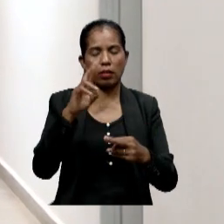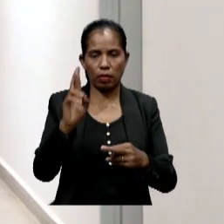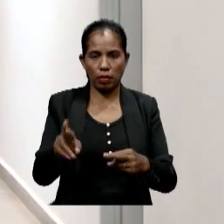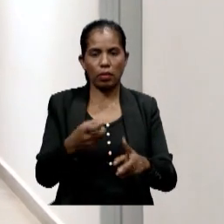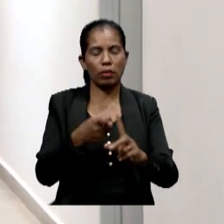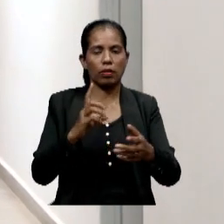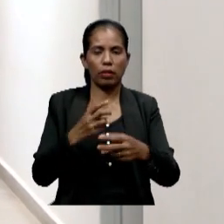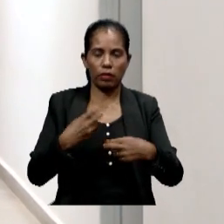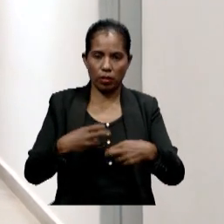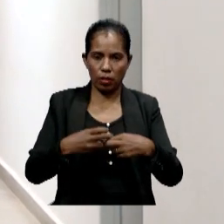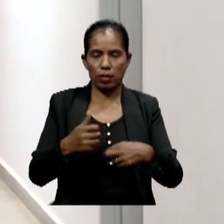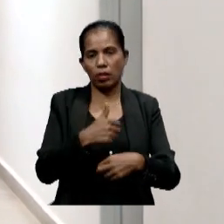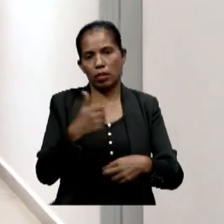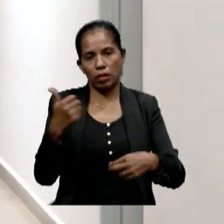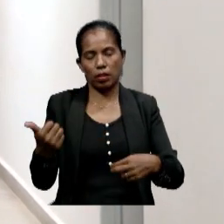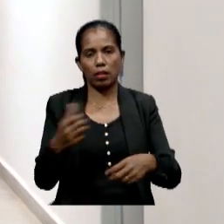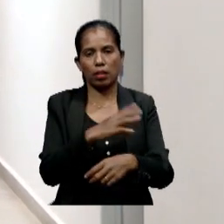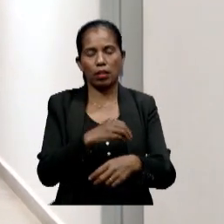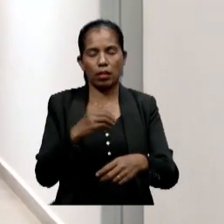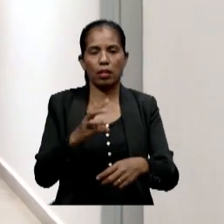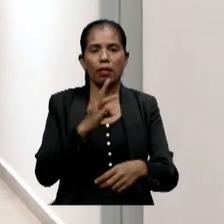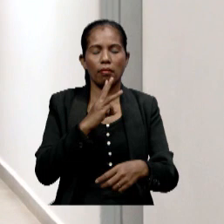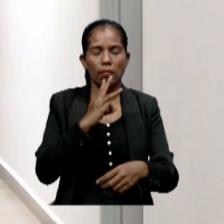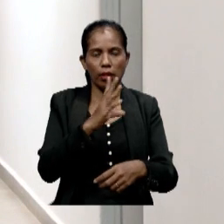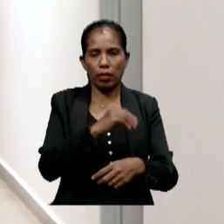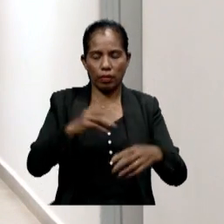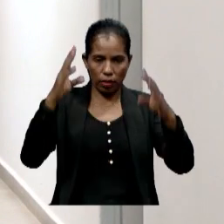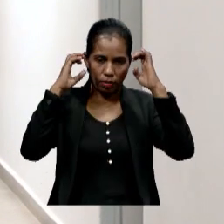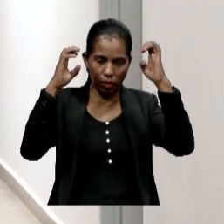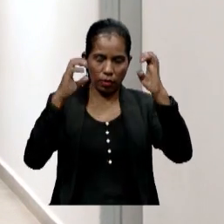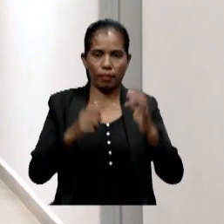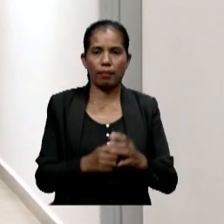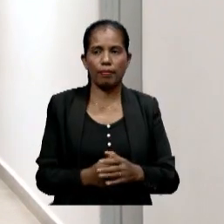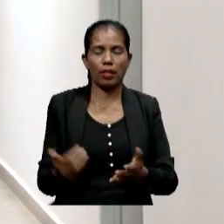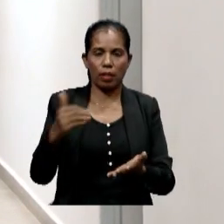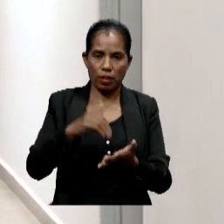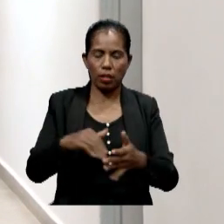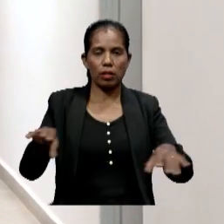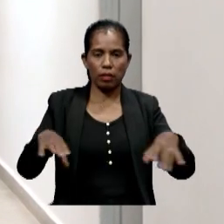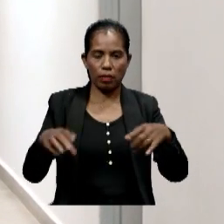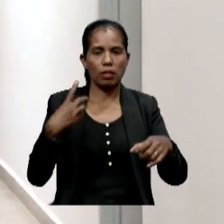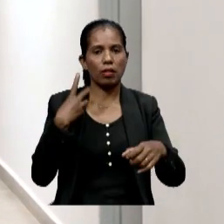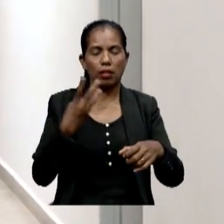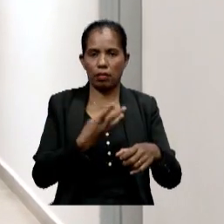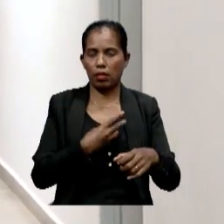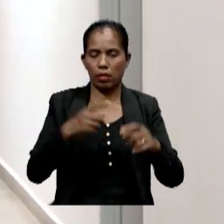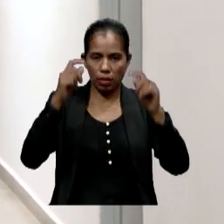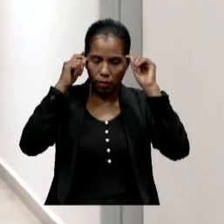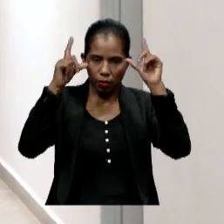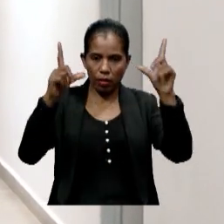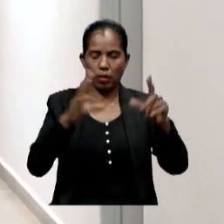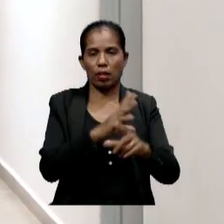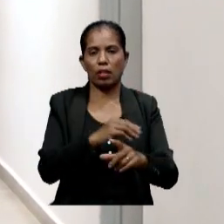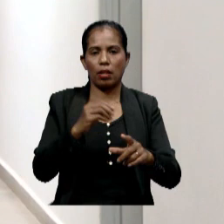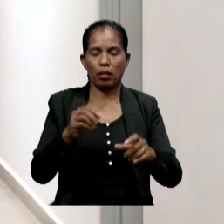que desafio se o crítico e o setor B na educação. Dali detan, serviço a minha contraparte timornian,